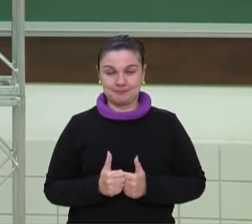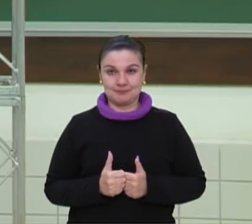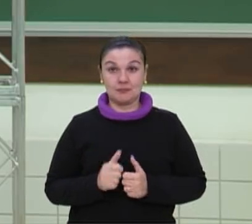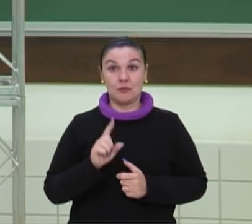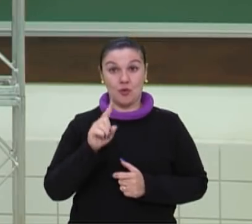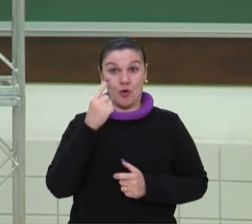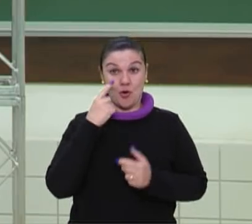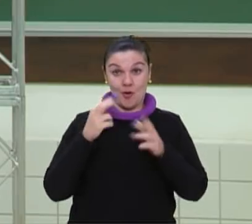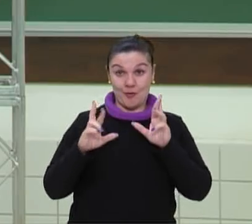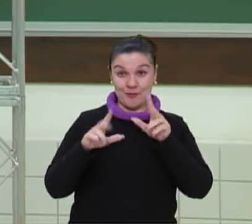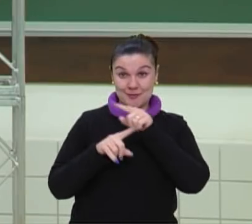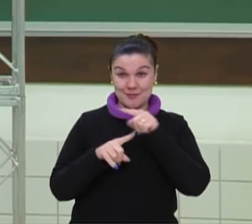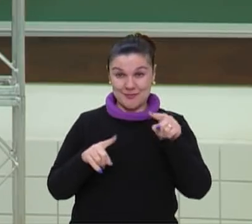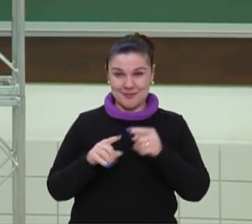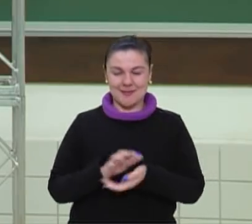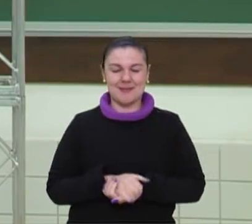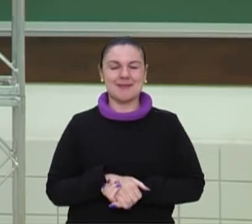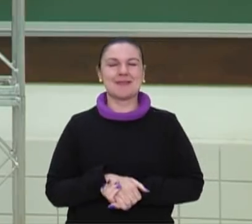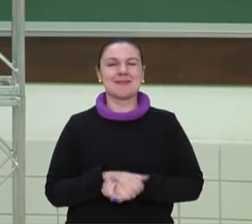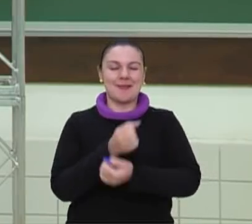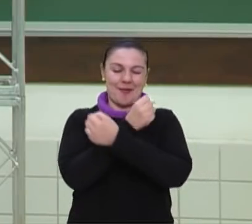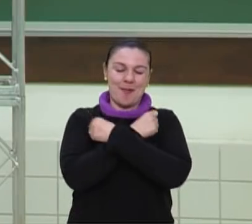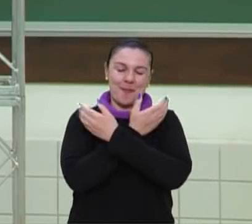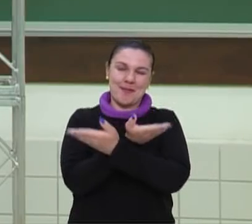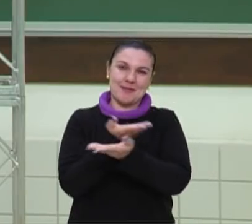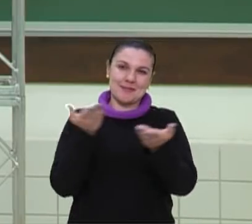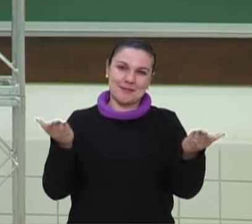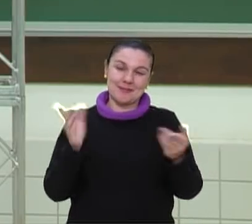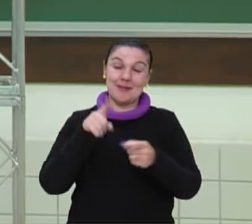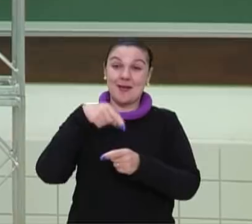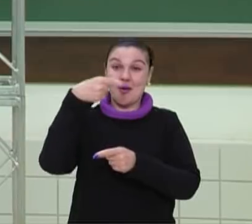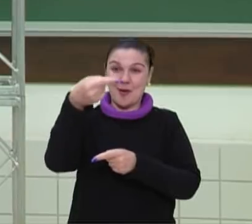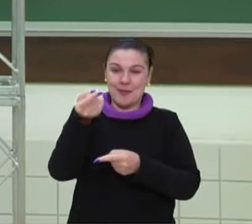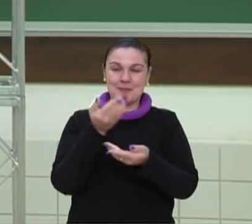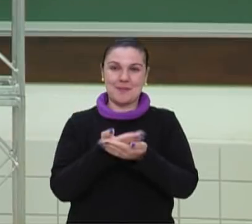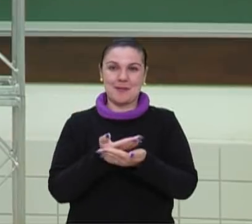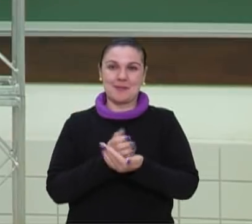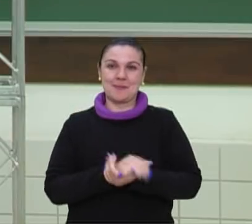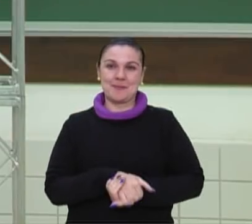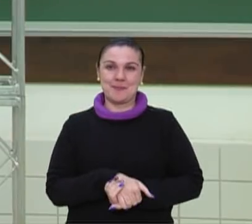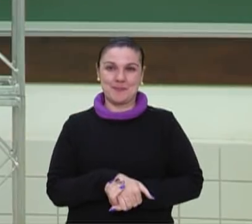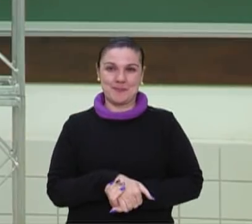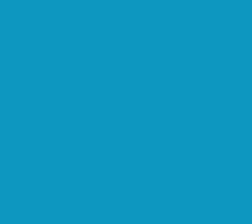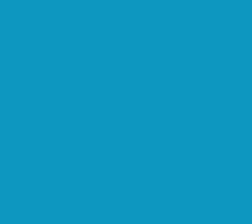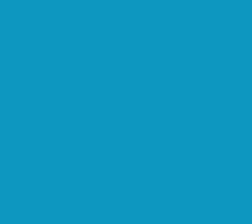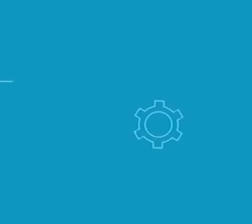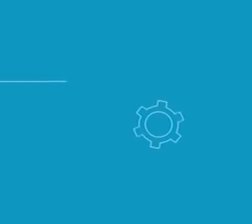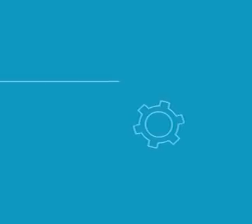Ó, tô torcendo por vocês, tá bom? Um abraço a todos e até a próxima aula.